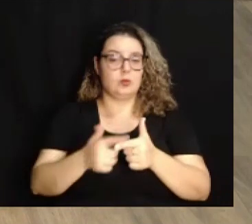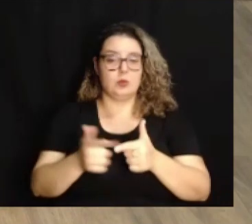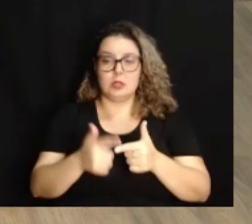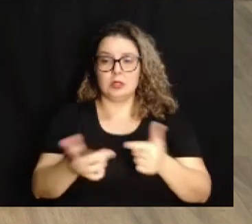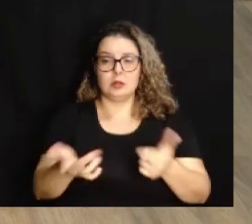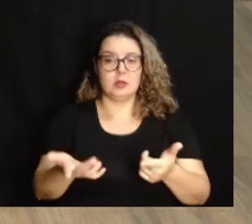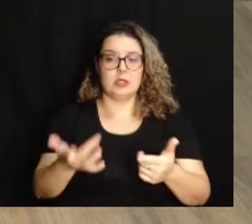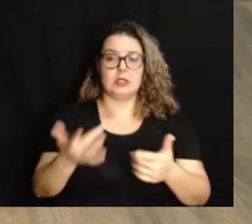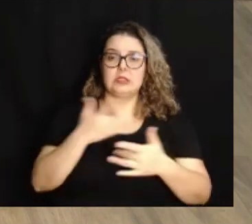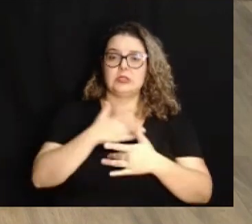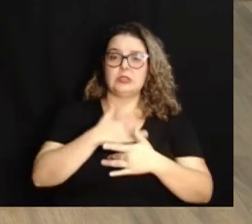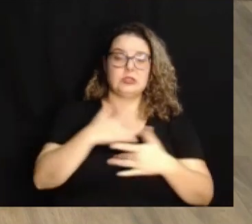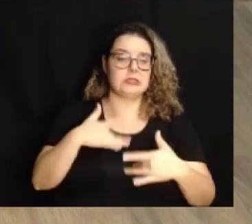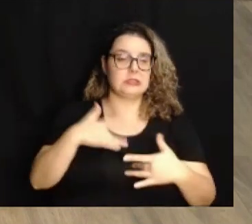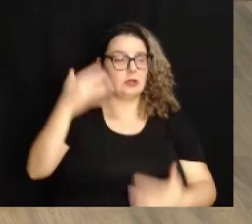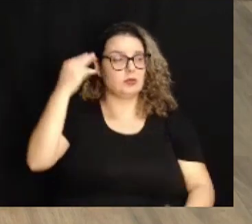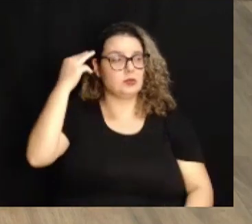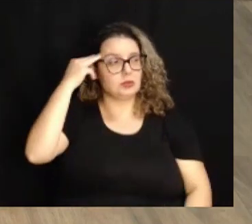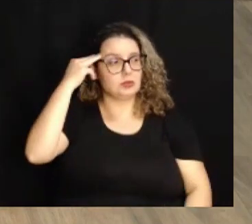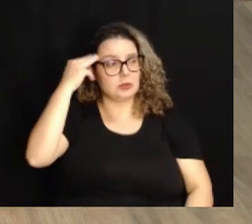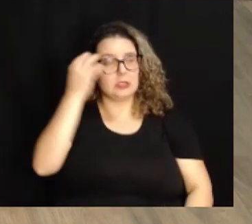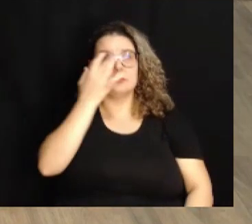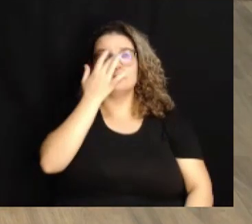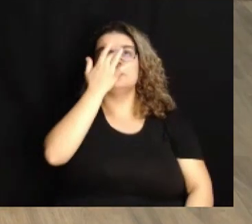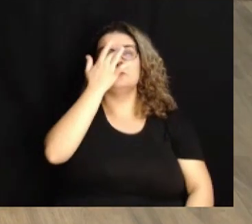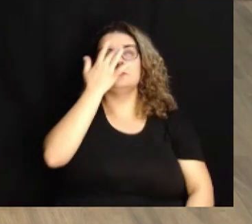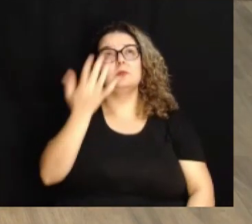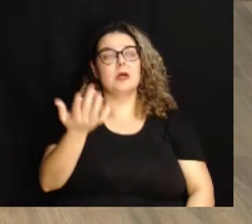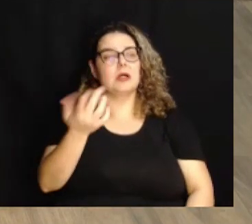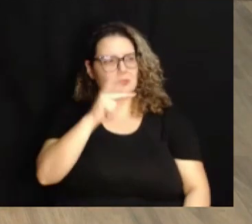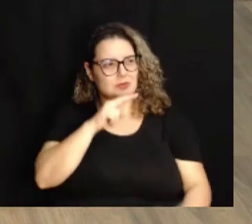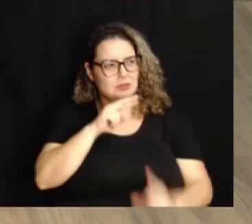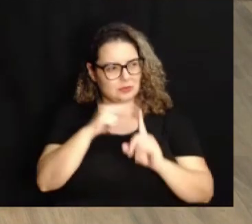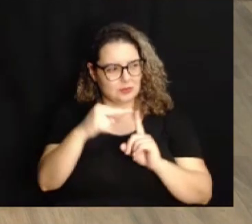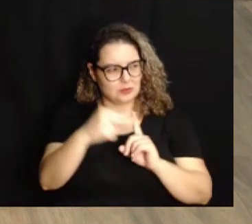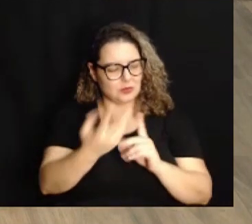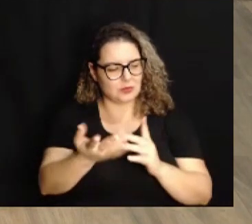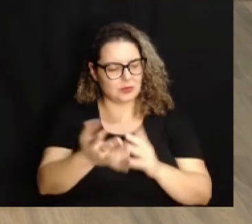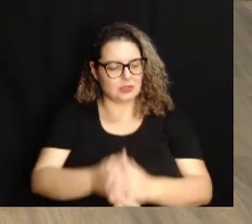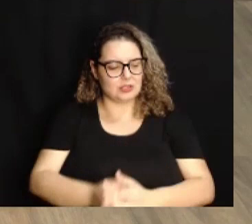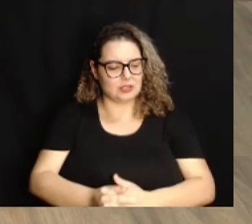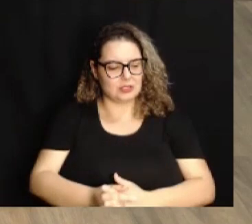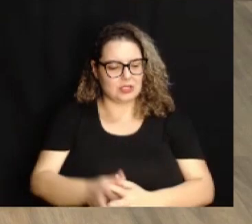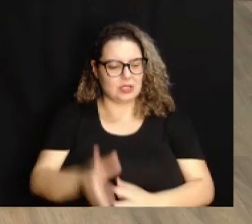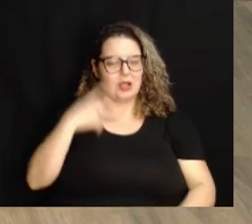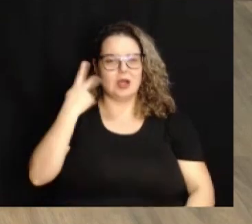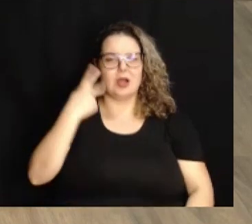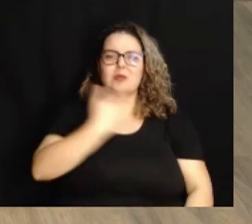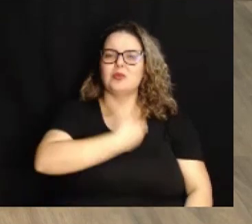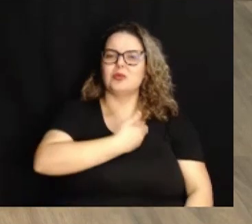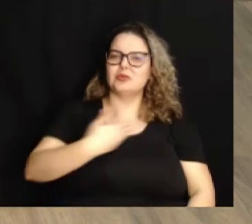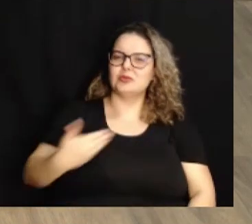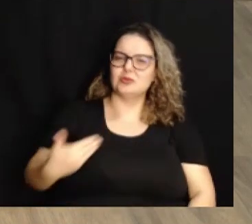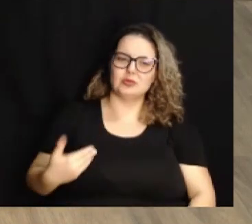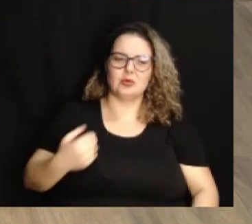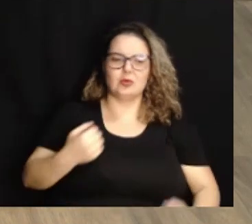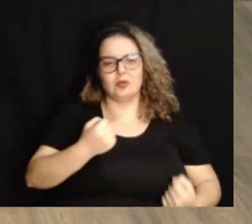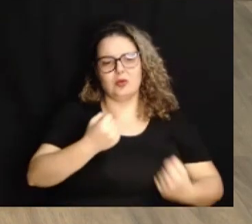mental. Mas, no seu ponto de vista, a política pública, o apoio para